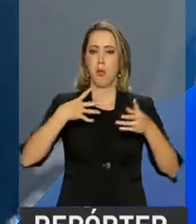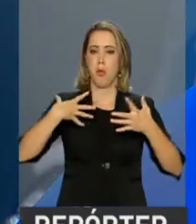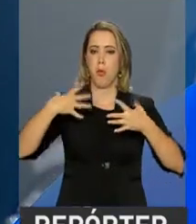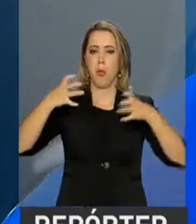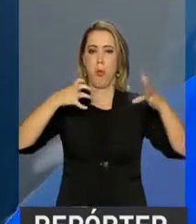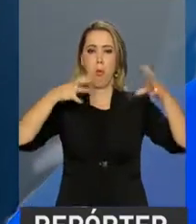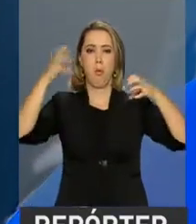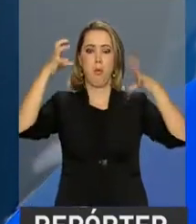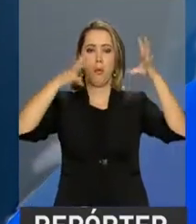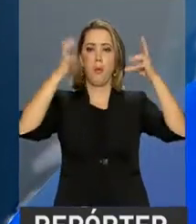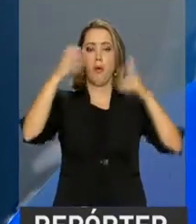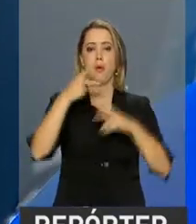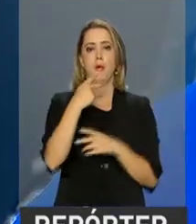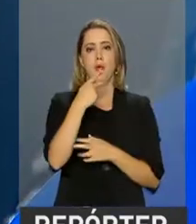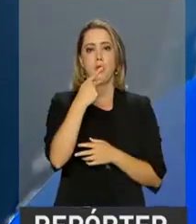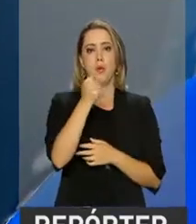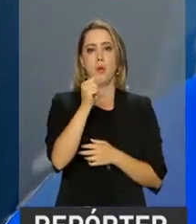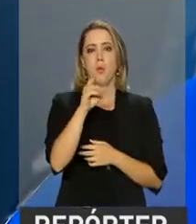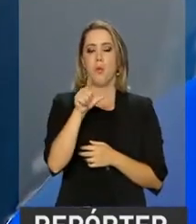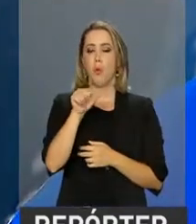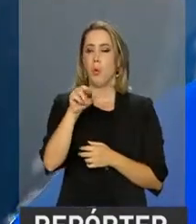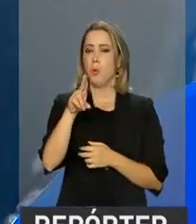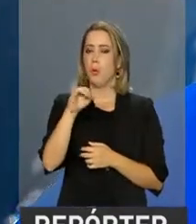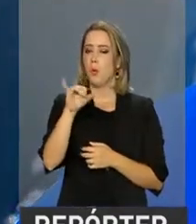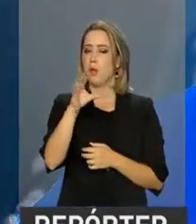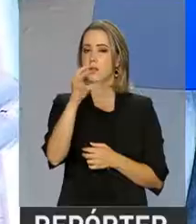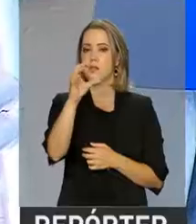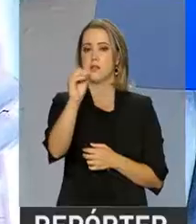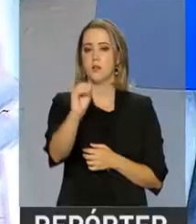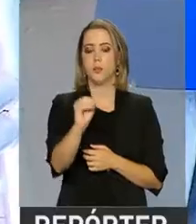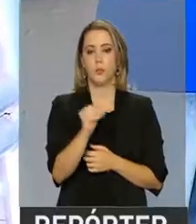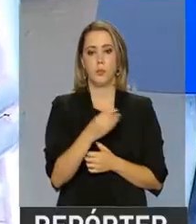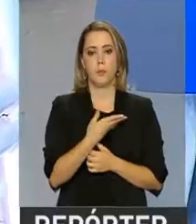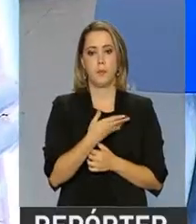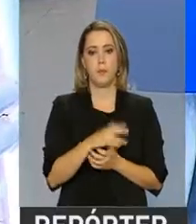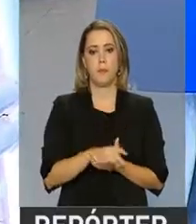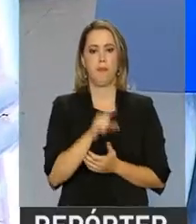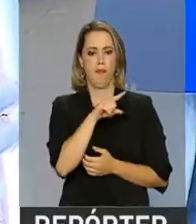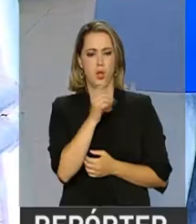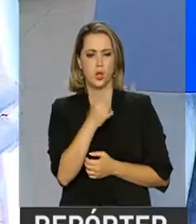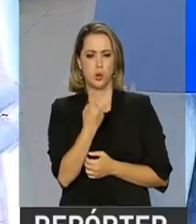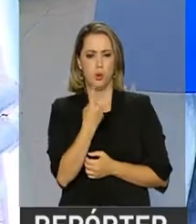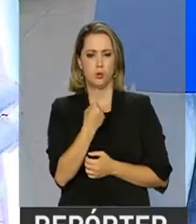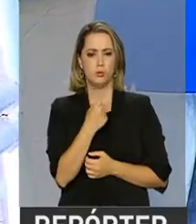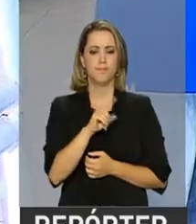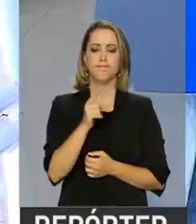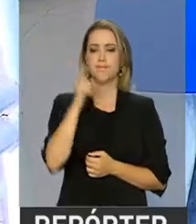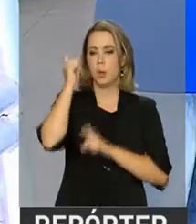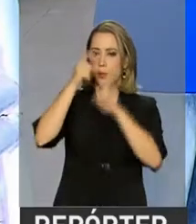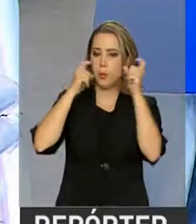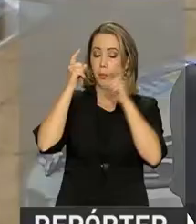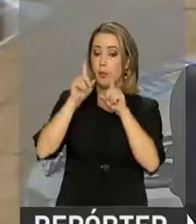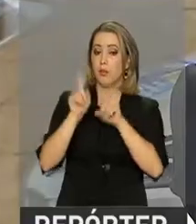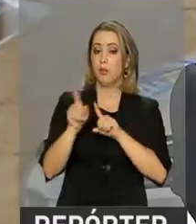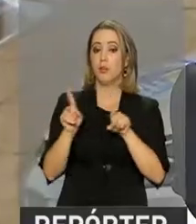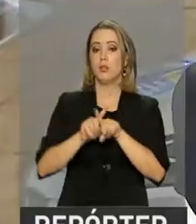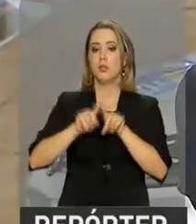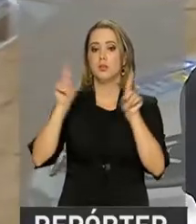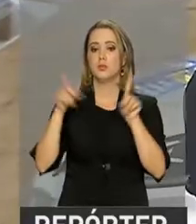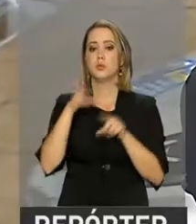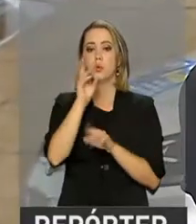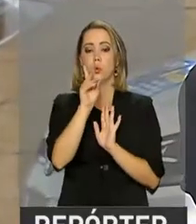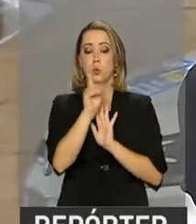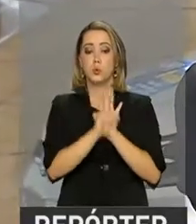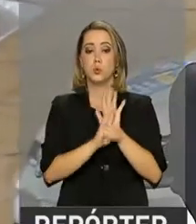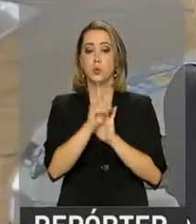luz são muito a ele esse aí o teu olho mais no carro e não é só o seu já está preocupado com isso não o diretor